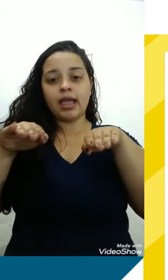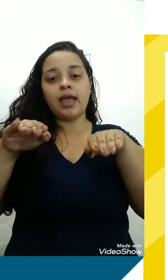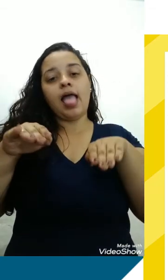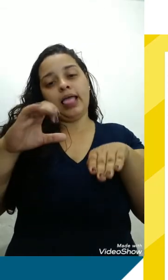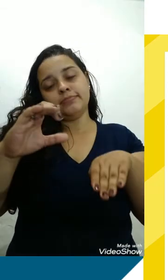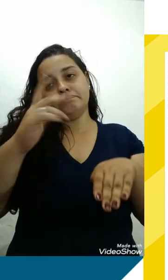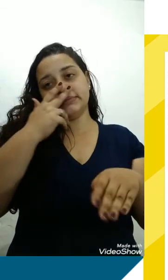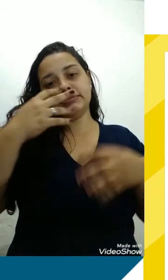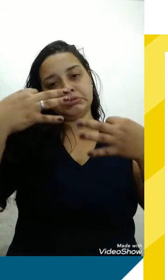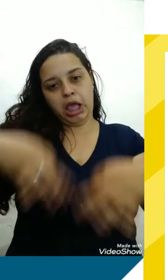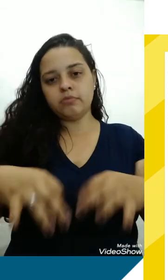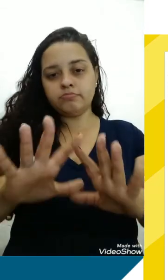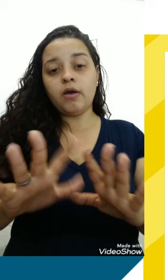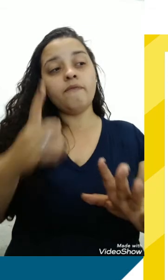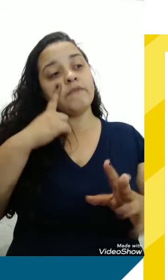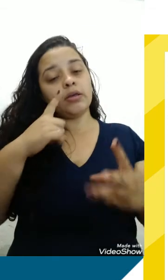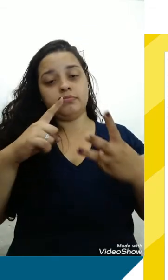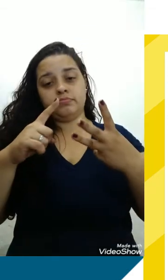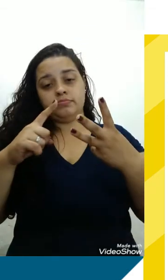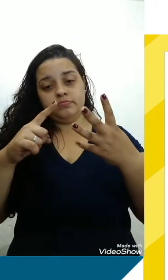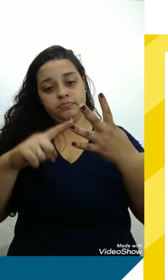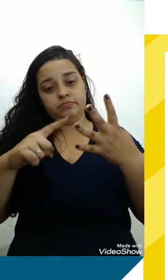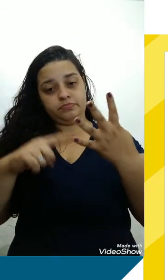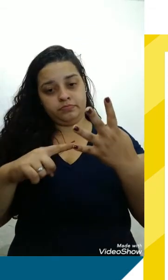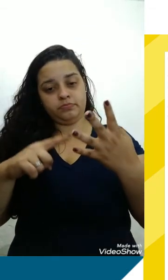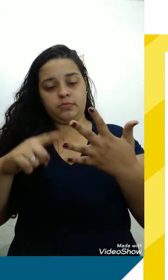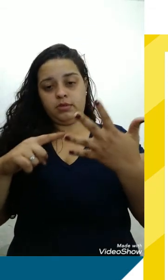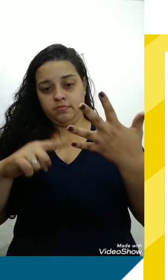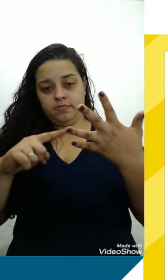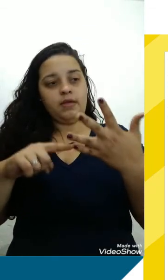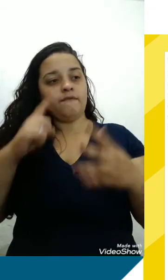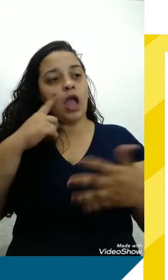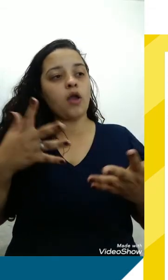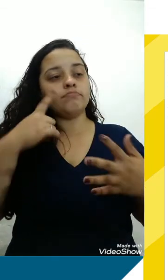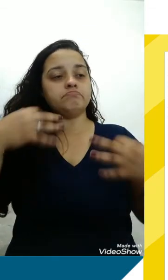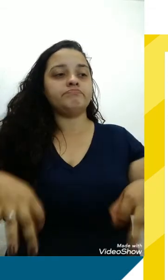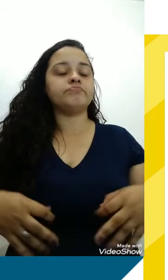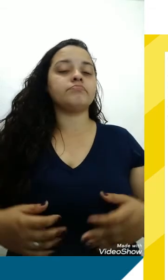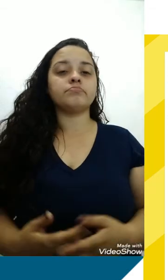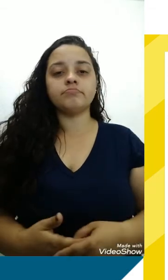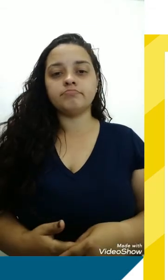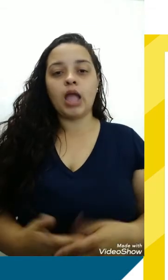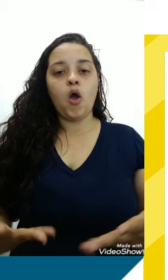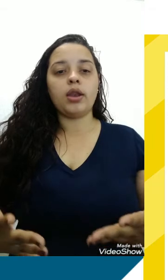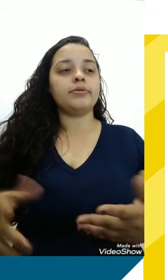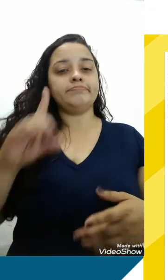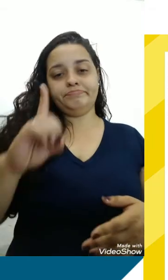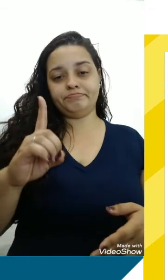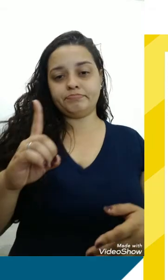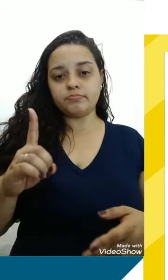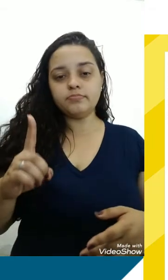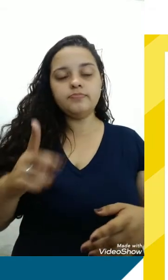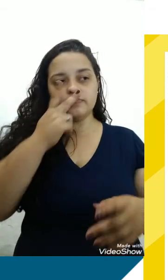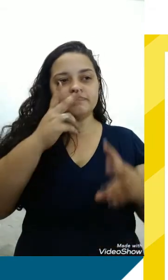alternativa correta. Vamos ler as outras duas alternativas para a gente chegar a um veredito. Então, vamos para a alternativa D: